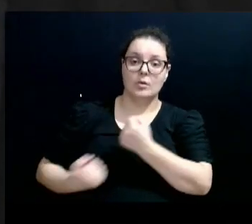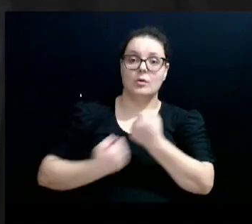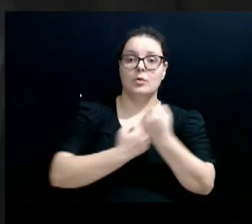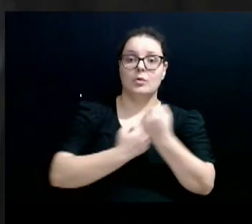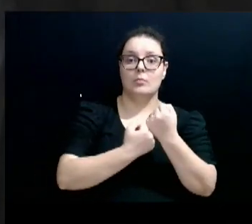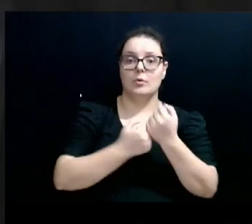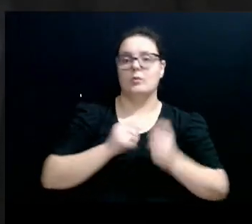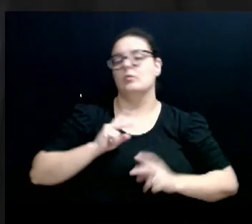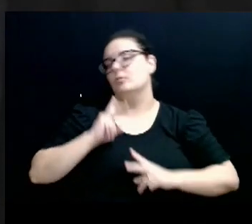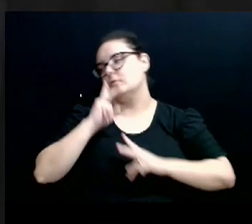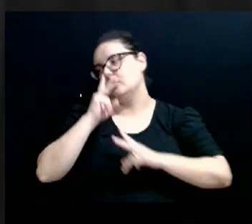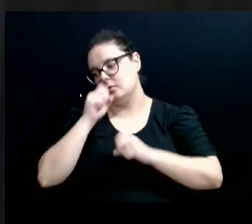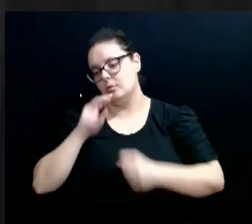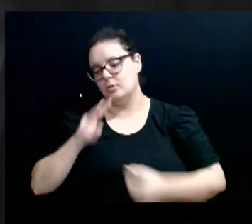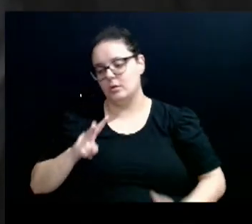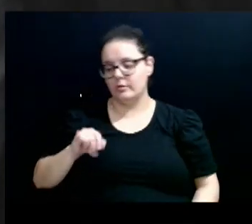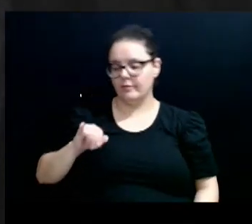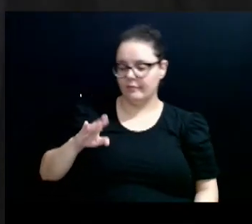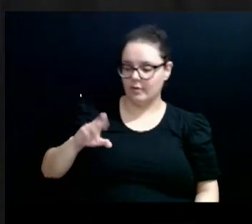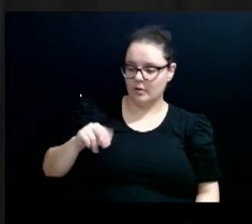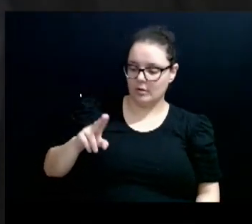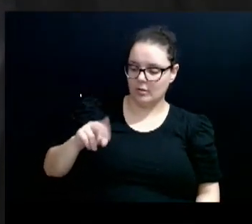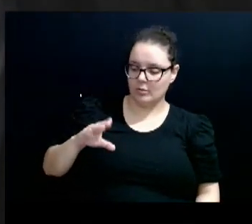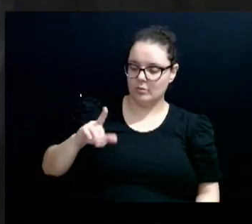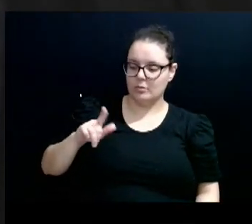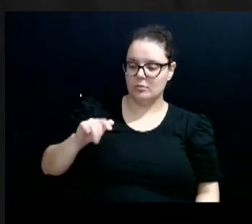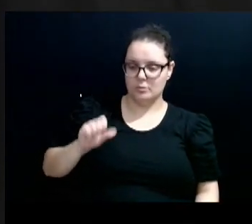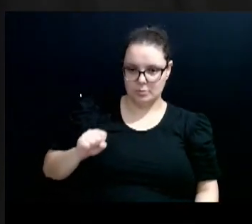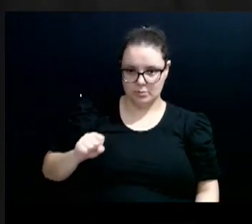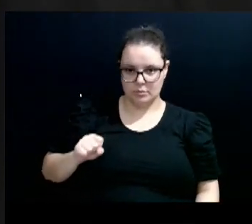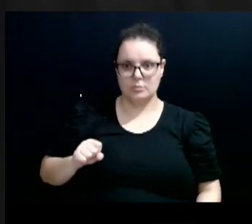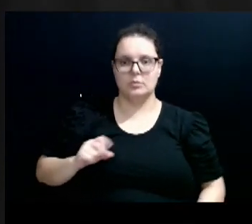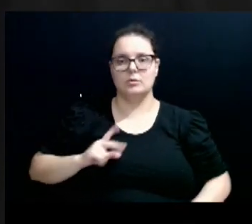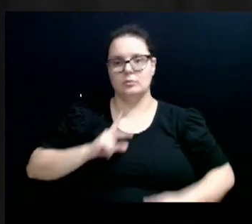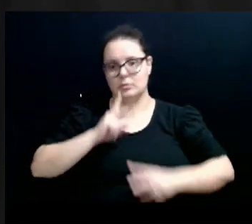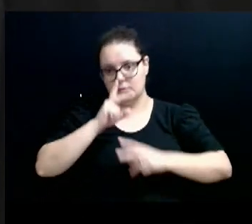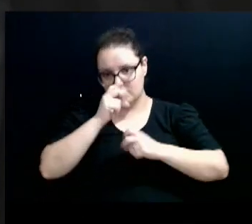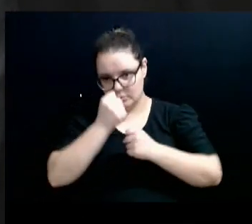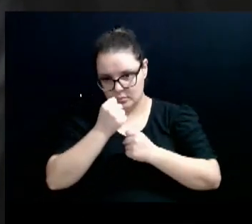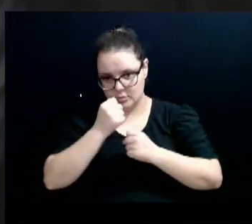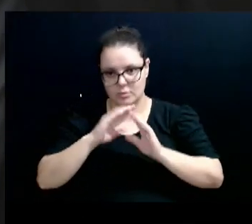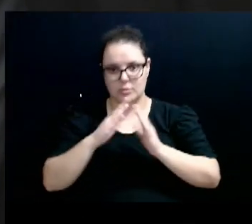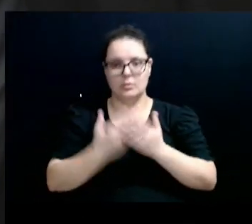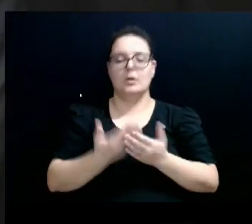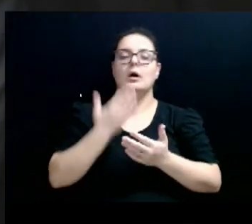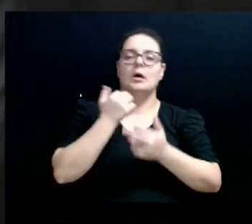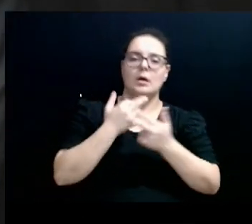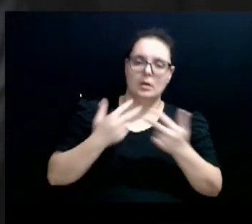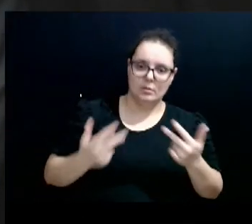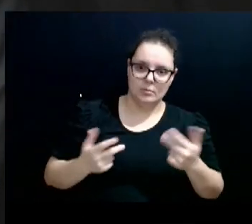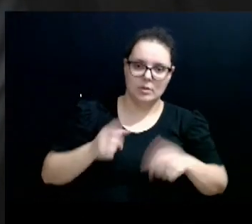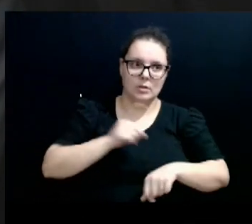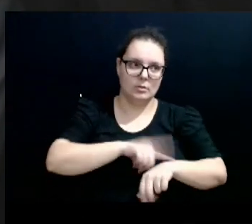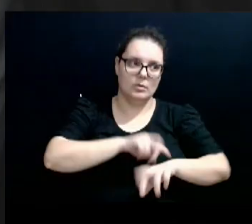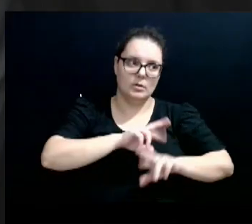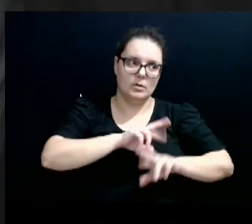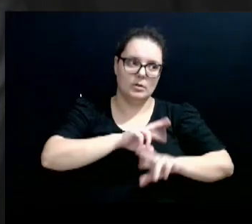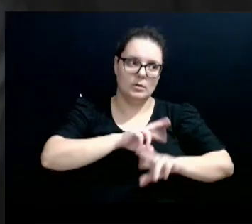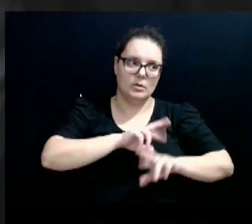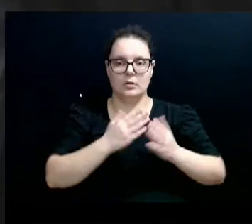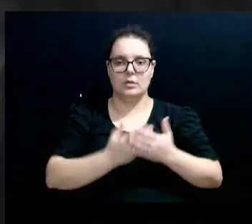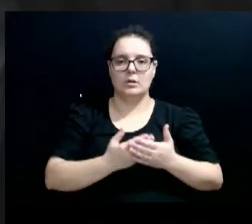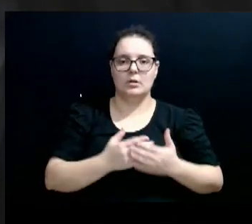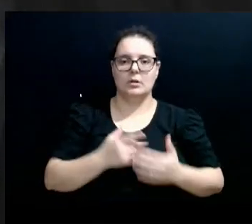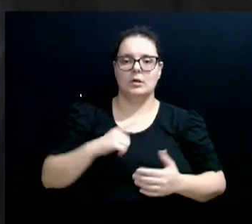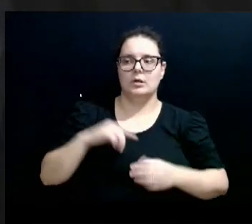vínculos, reforço escolar, contraturno, né? Alimentação, e ali também tinha música, na minha época tinha